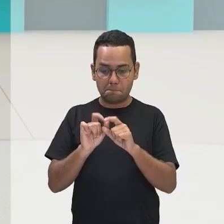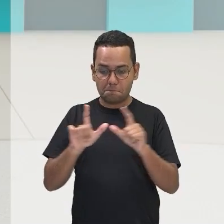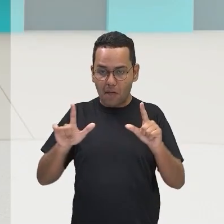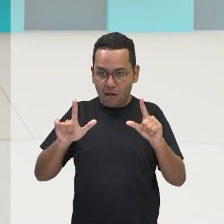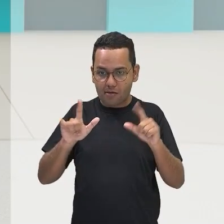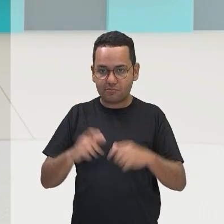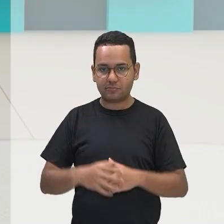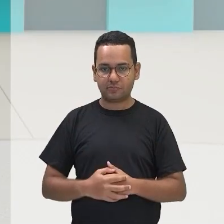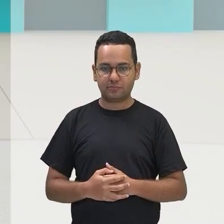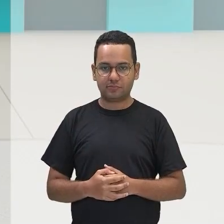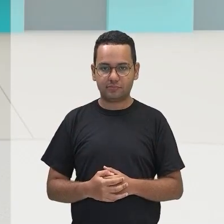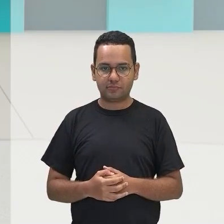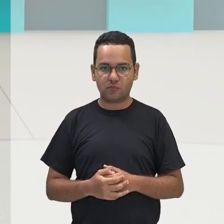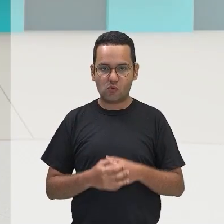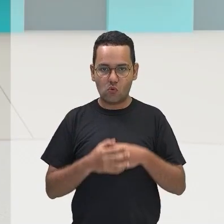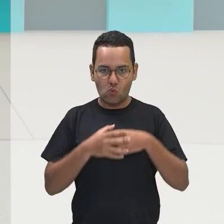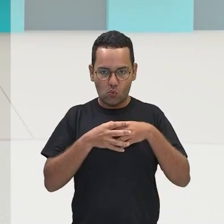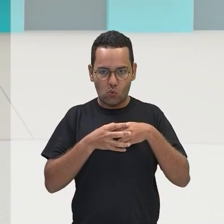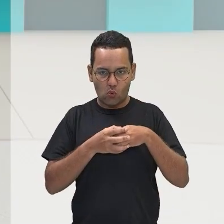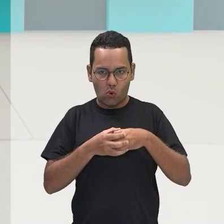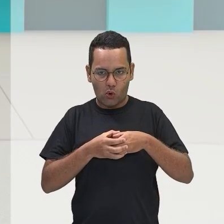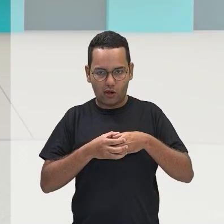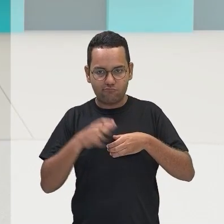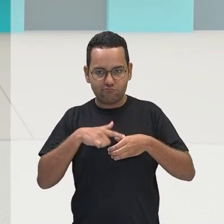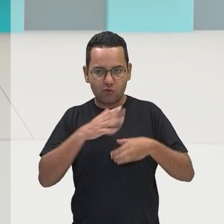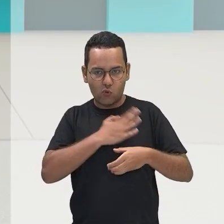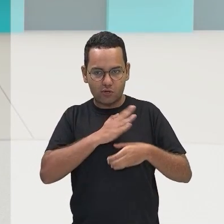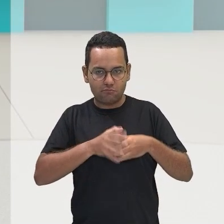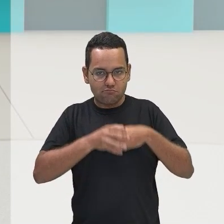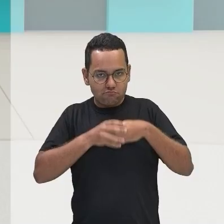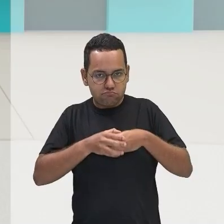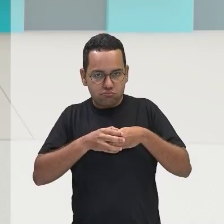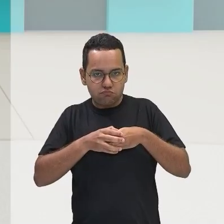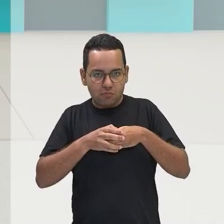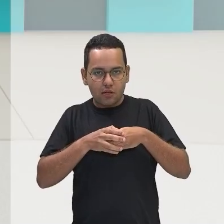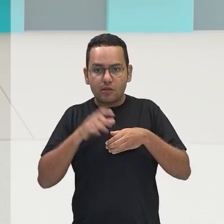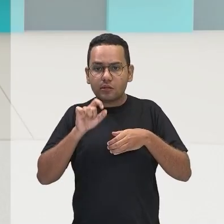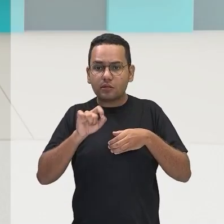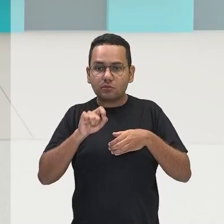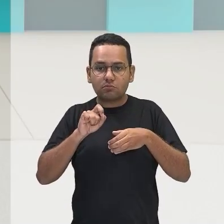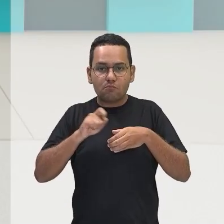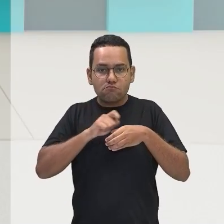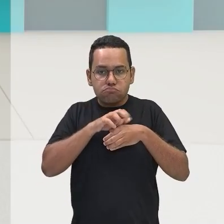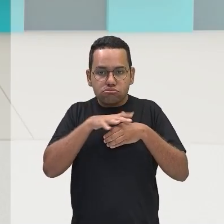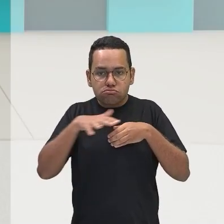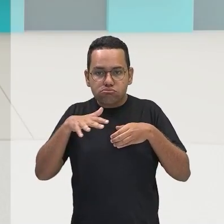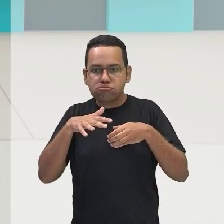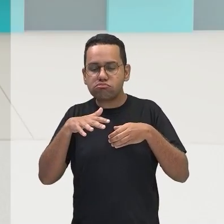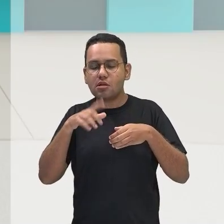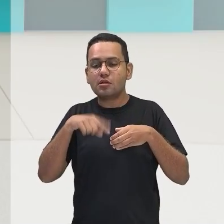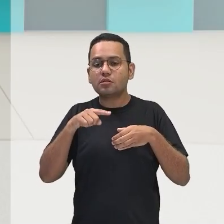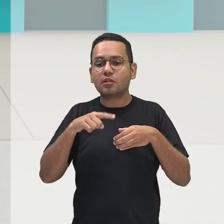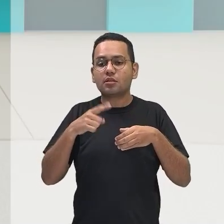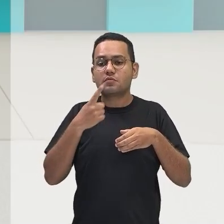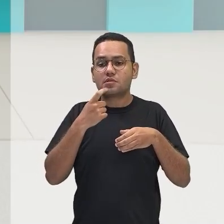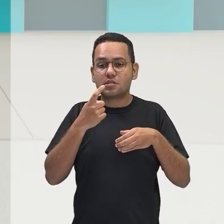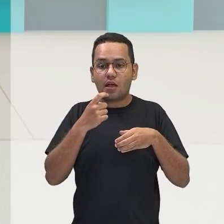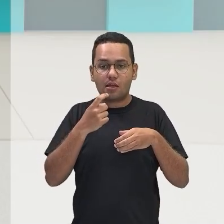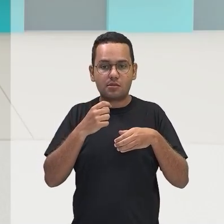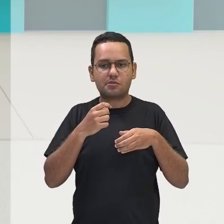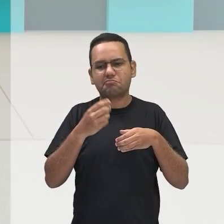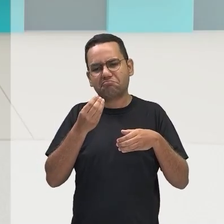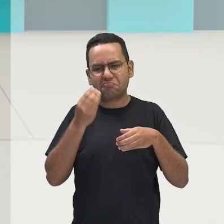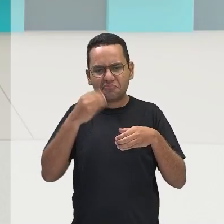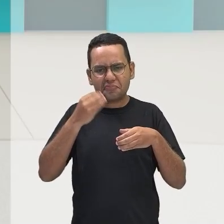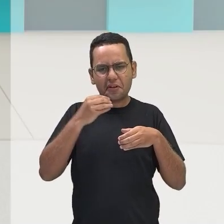Essa vermelhinha, aonde passa já o sangue, né? Totalmente pobre, né? Na verdade,